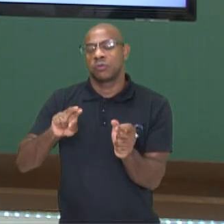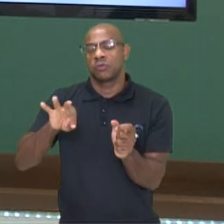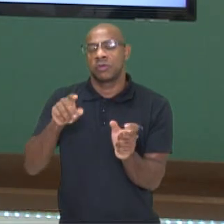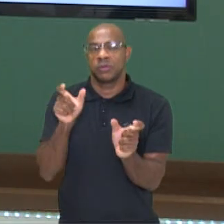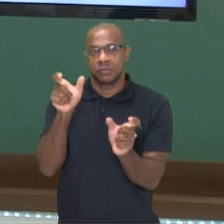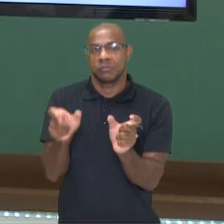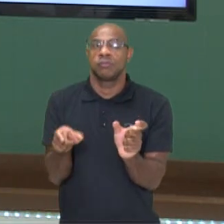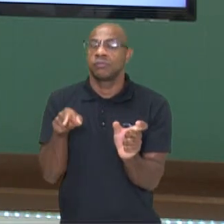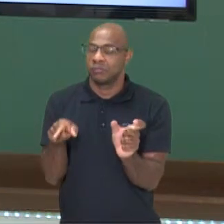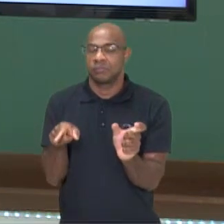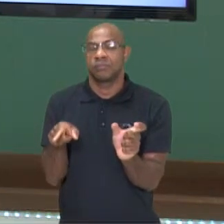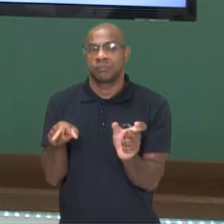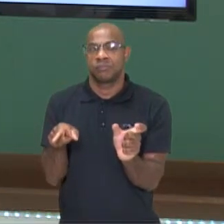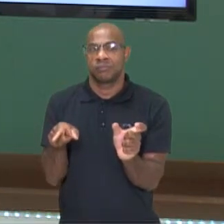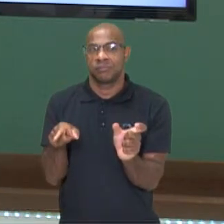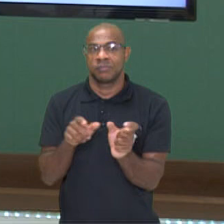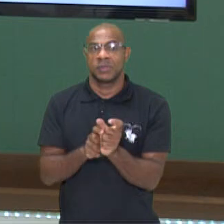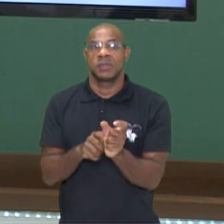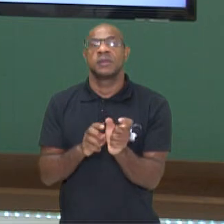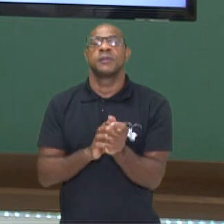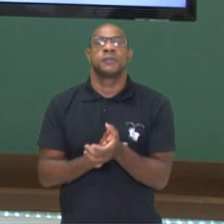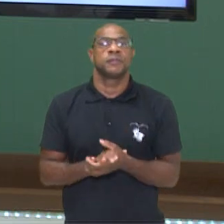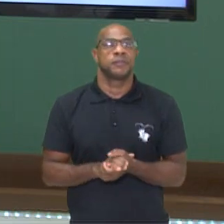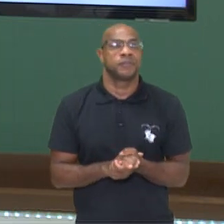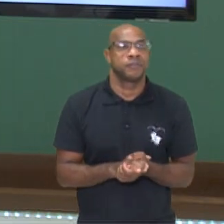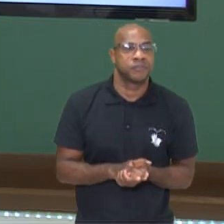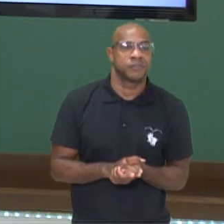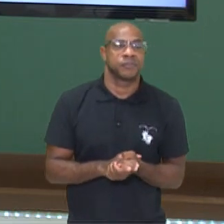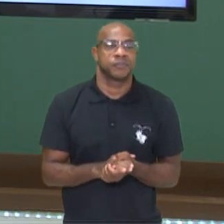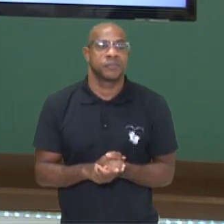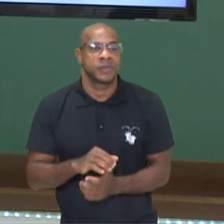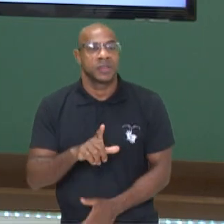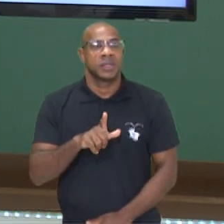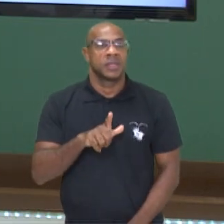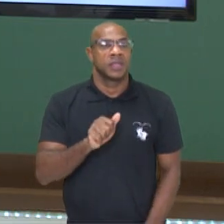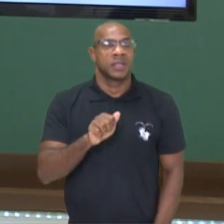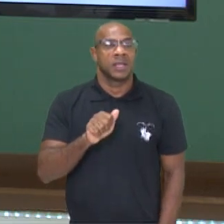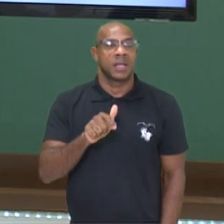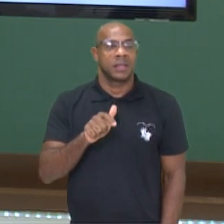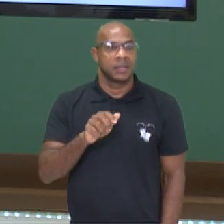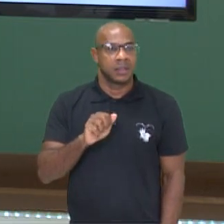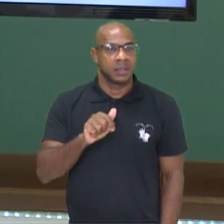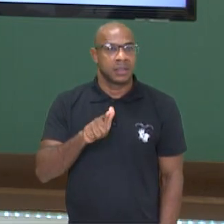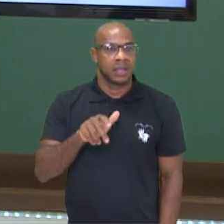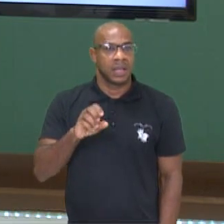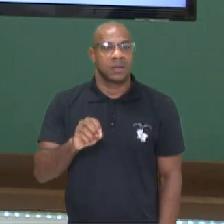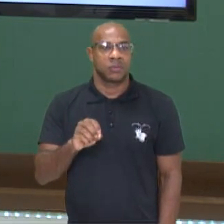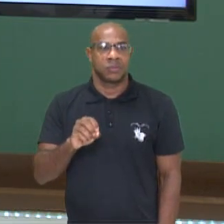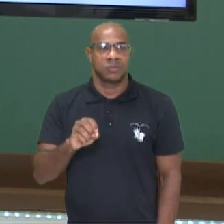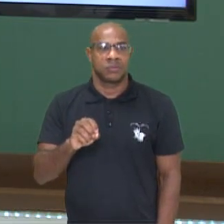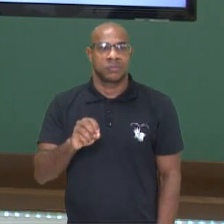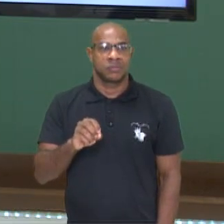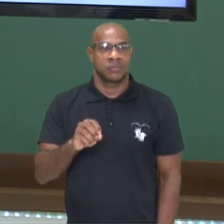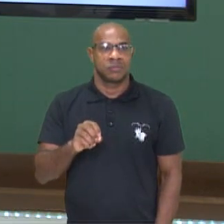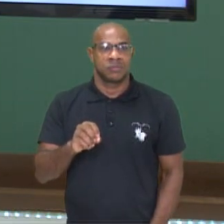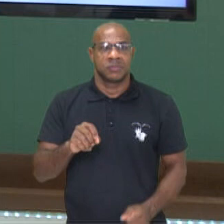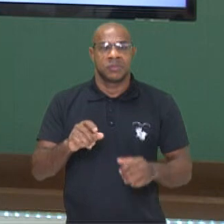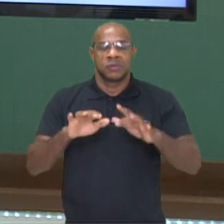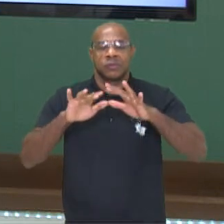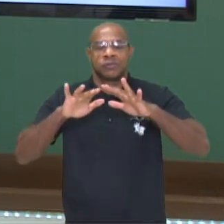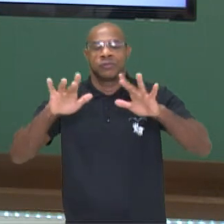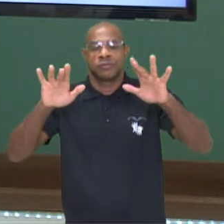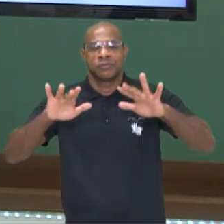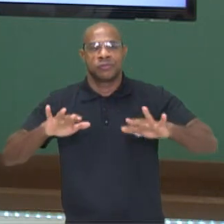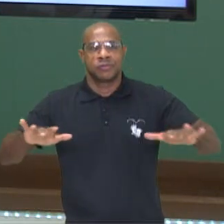são belos, predicativo do sujeito. Lago sereno. Quem é lago sereno? O mar. O mar é sujeito. Lago